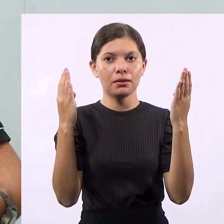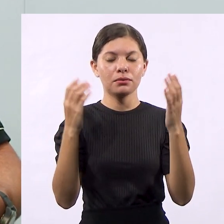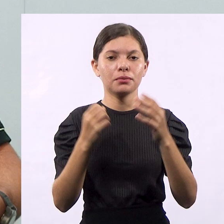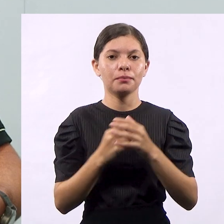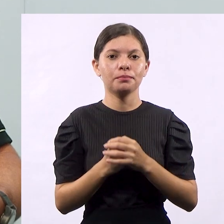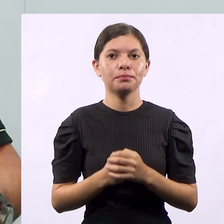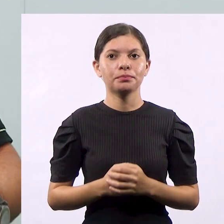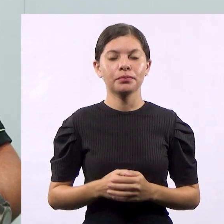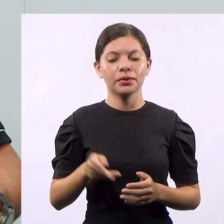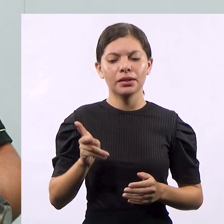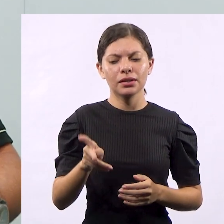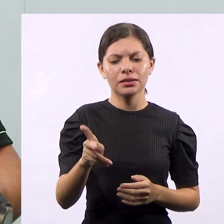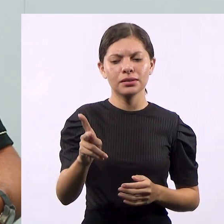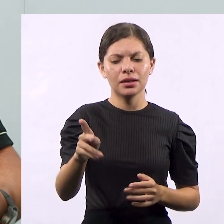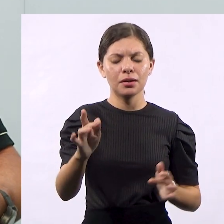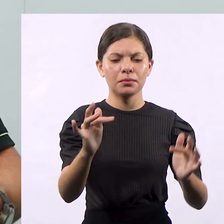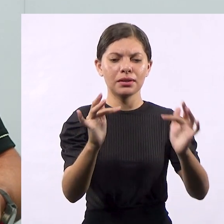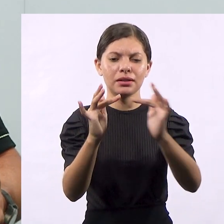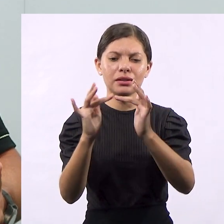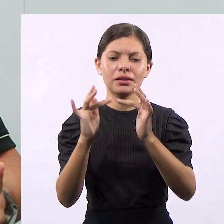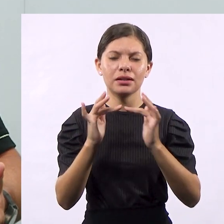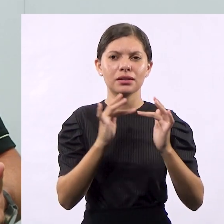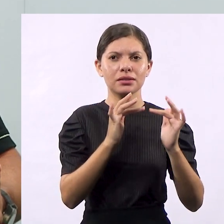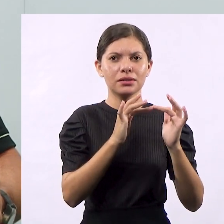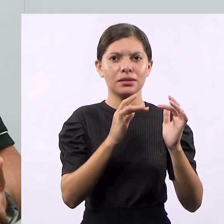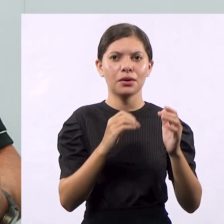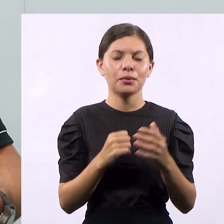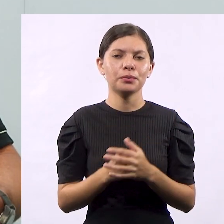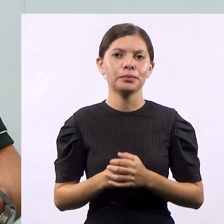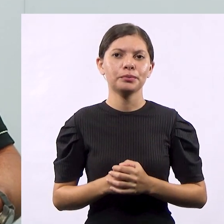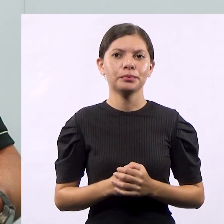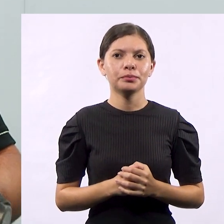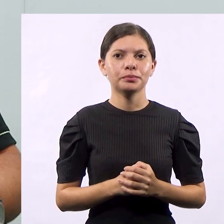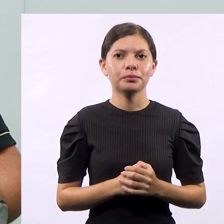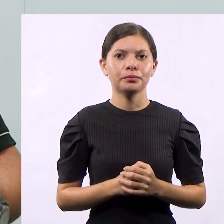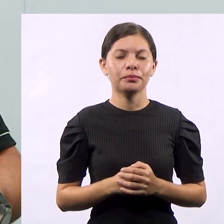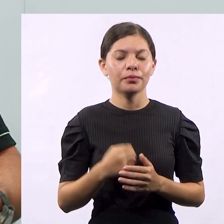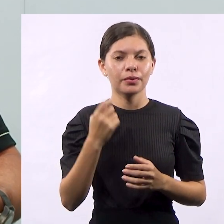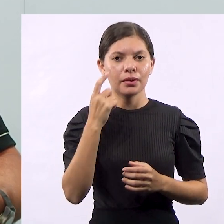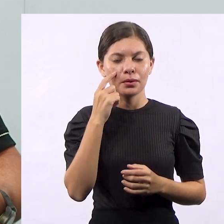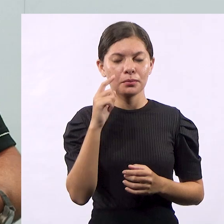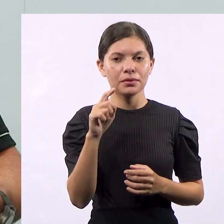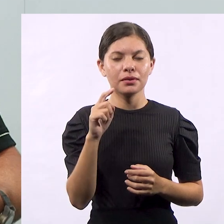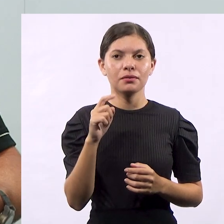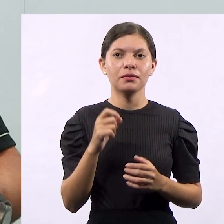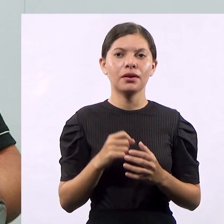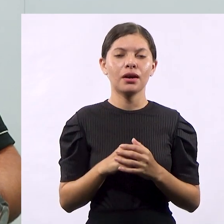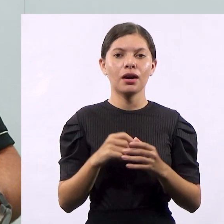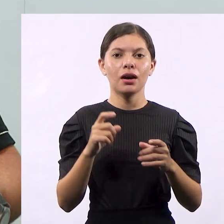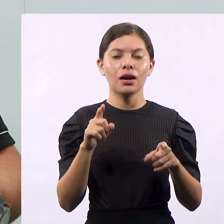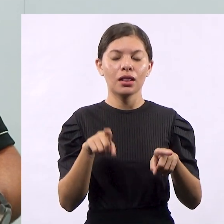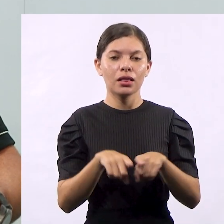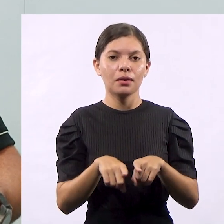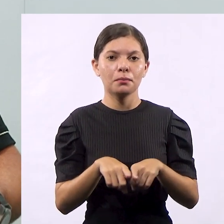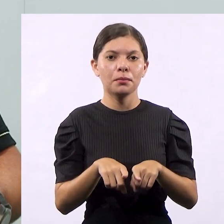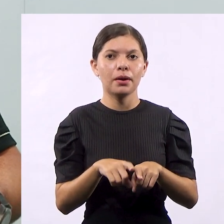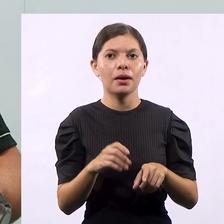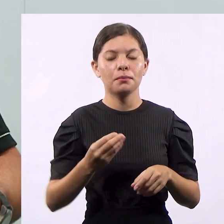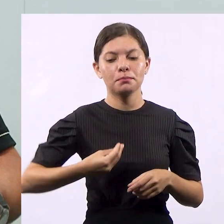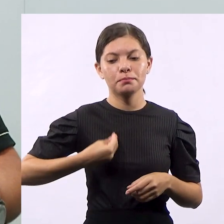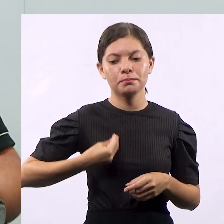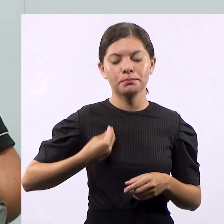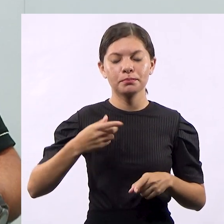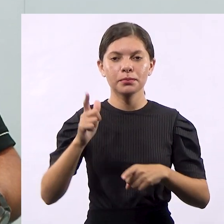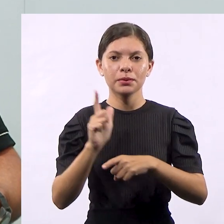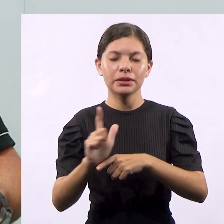em constante interação com o meio externo, né? Então é importante observar, do ponto de vista da gestão escolar, qual é também